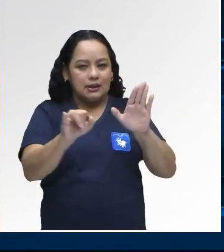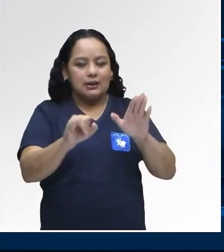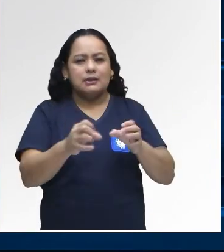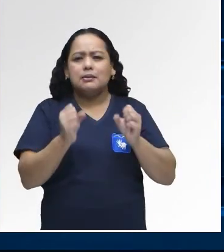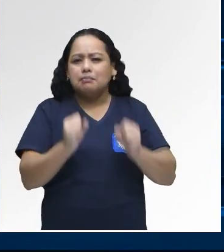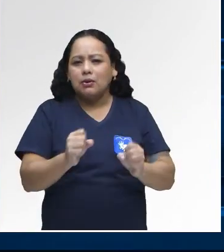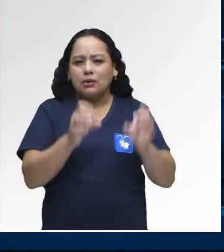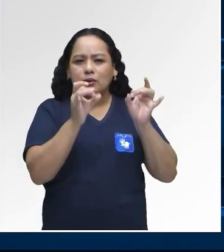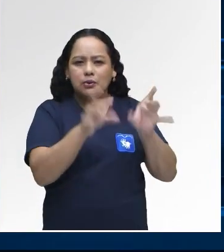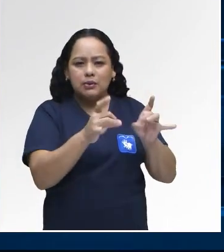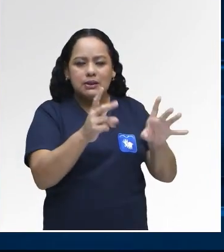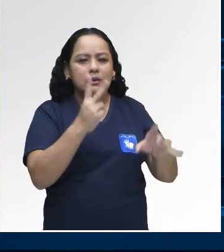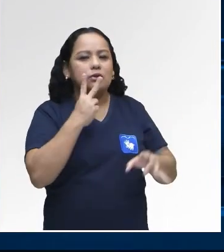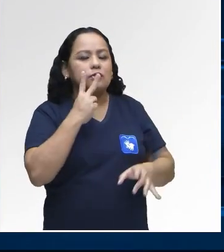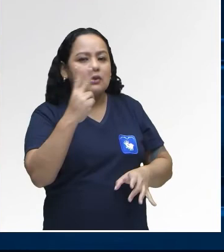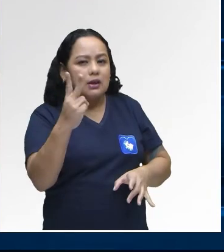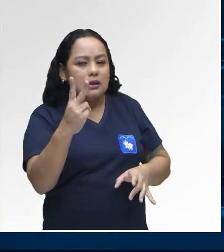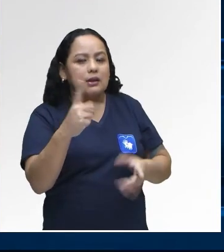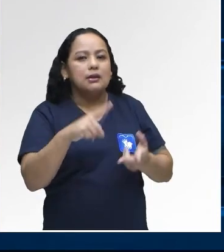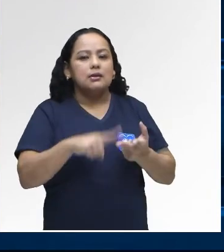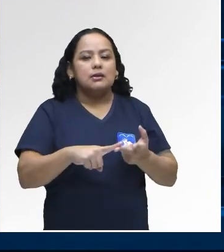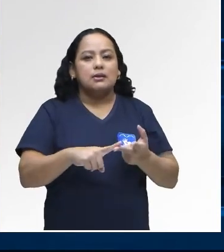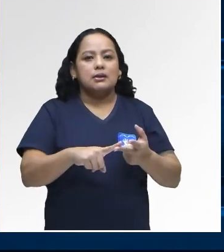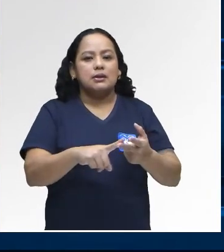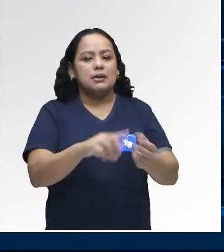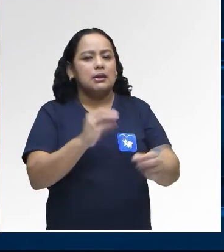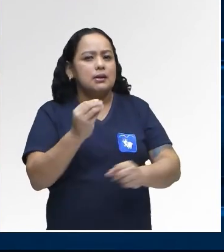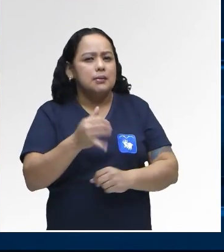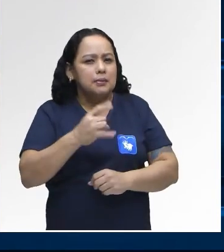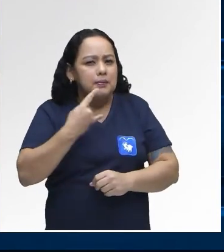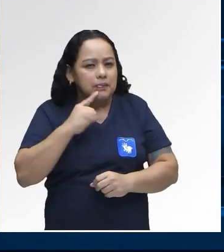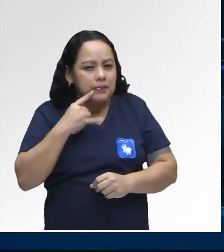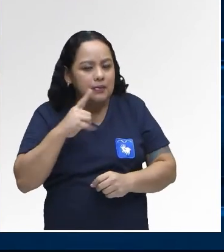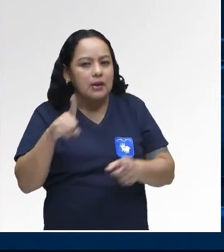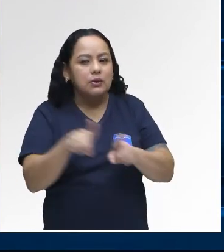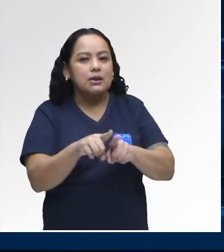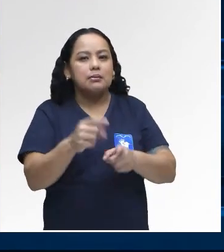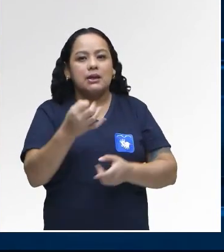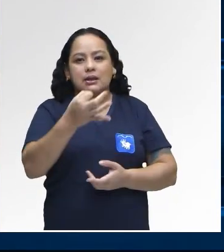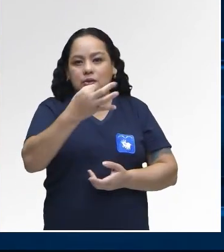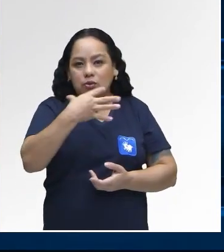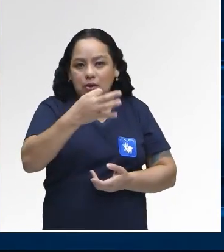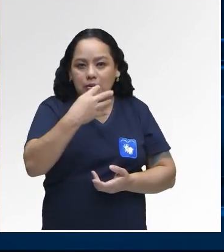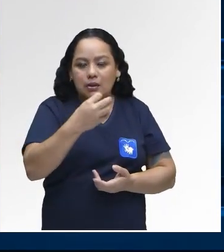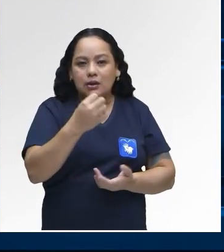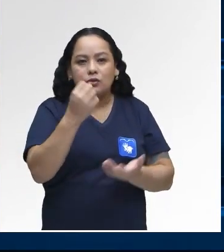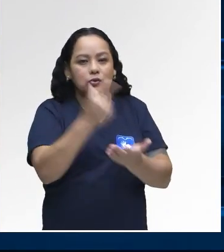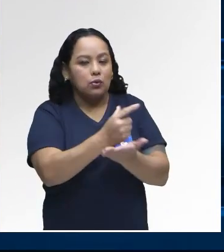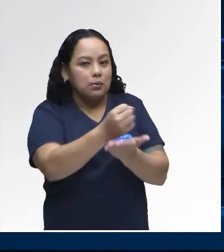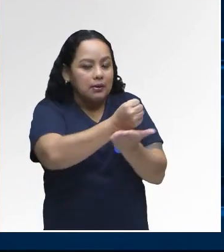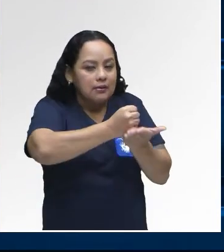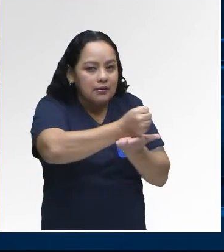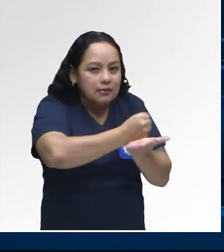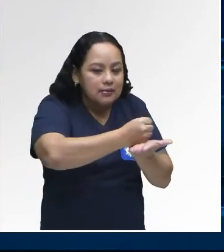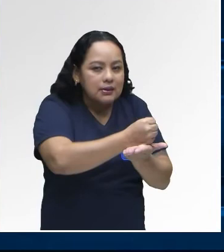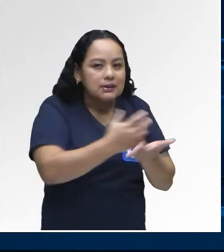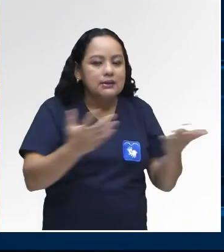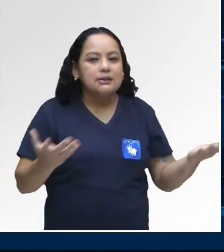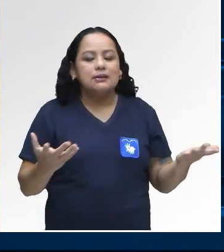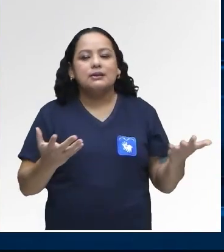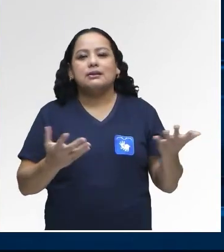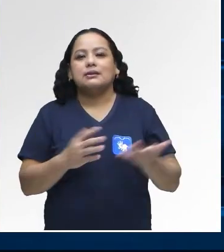falando do cigarro, do álcool, dos remédios que a gente compra na farmácia, né? Então,